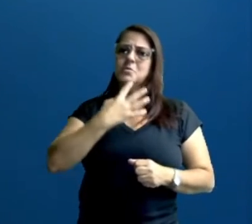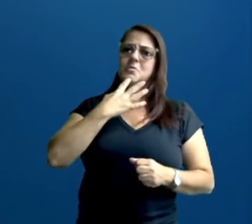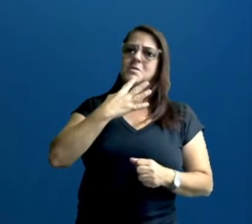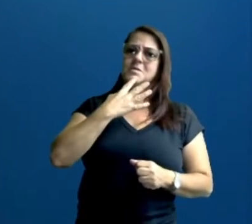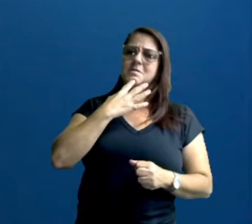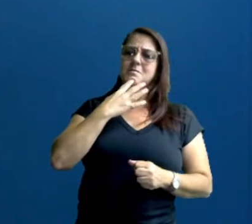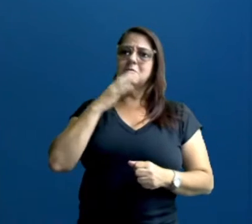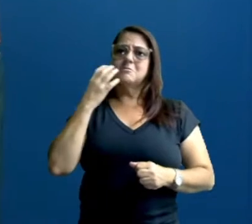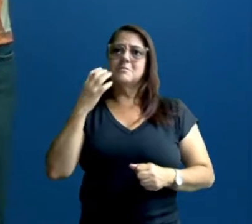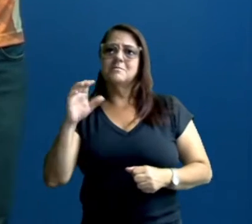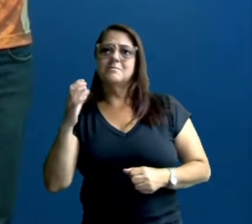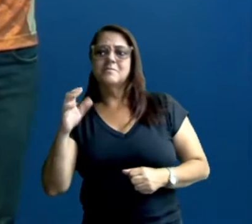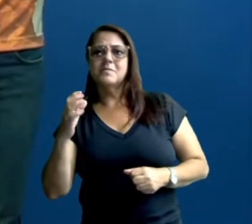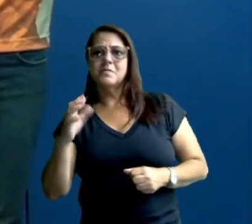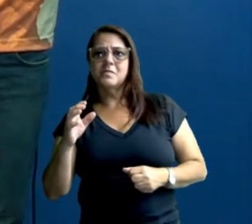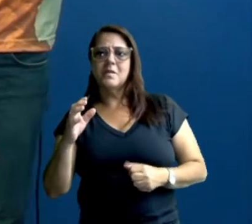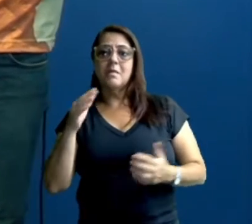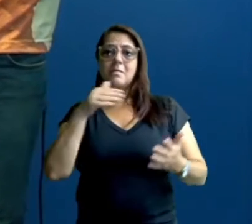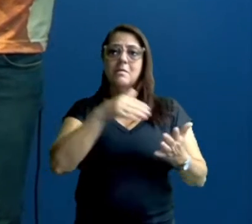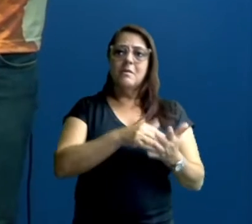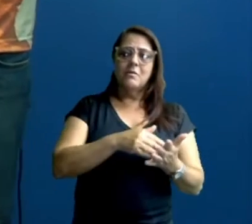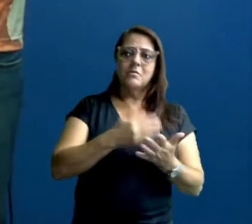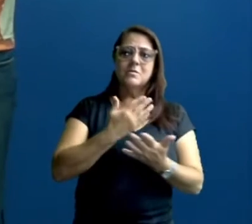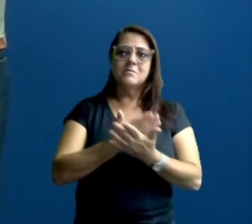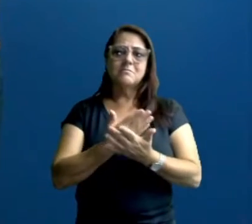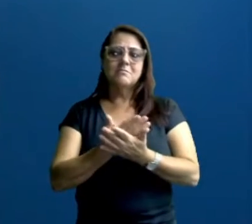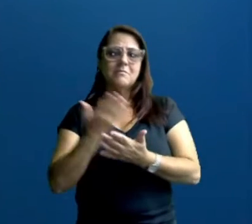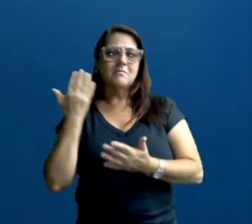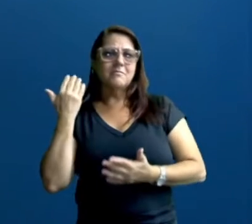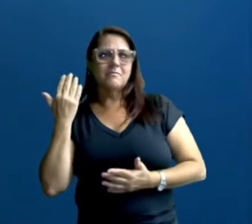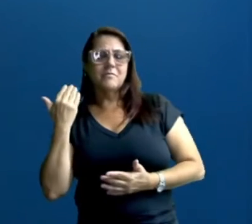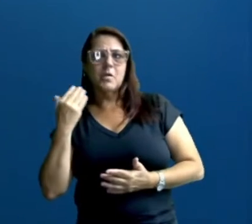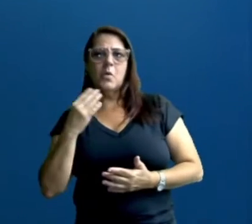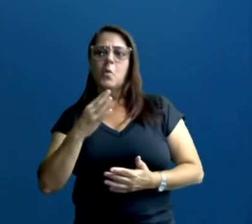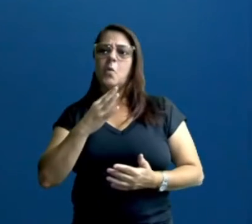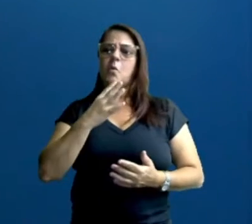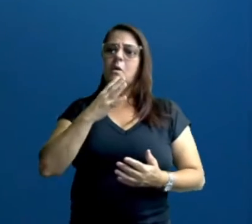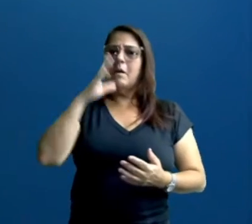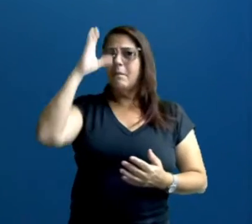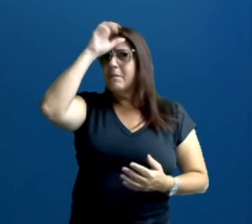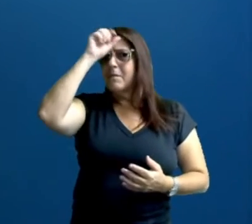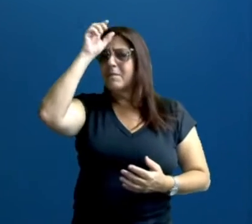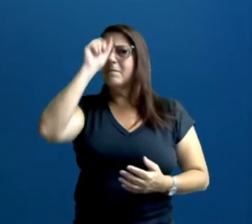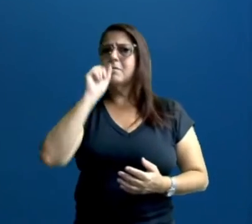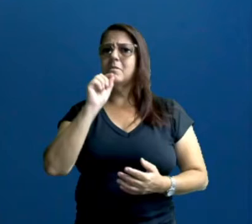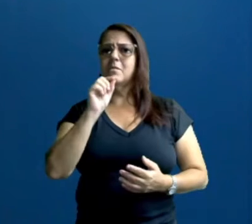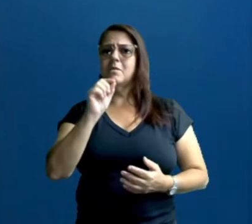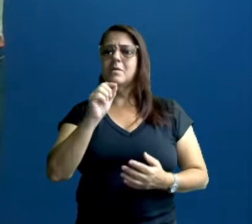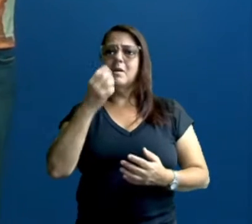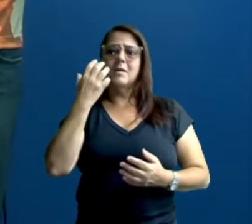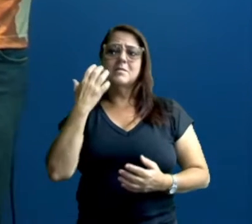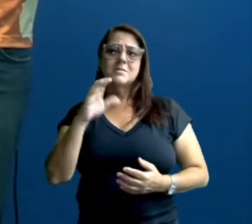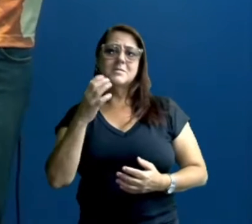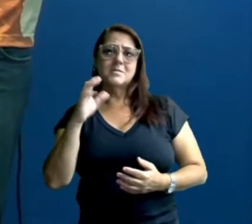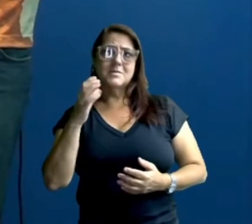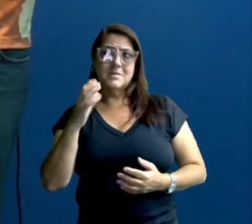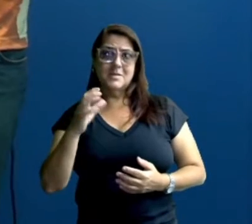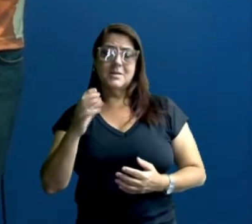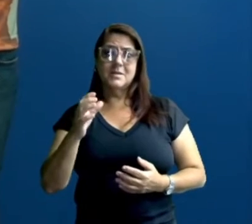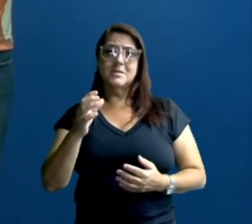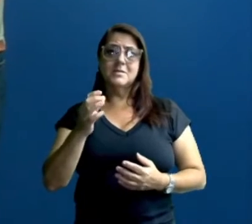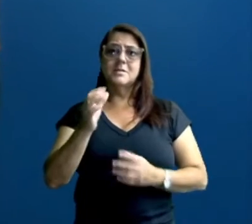conhecimento científico. Na nossa última aula, nós aprendemos a respeito da biotecnologia, né? A gente viu que a ciência